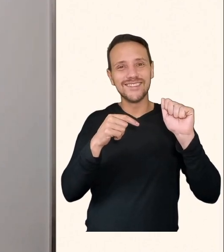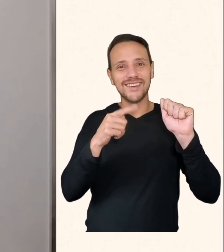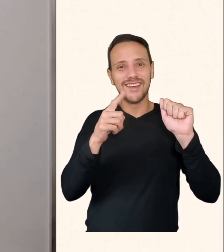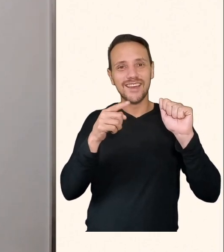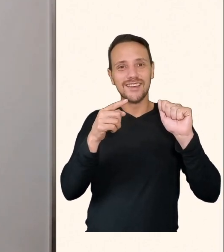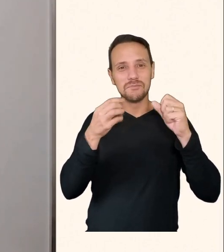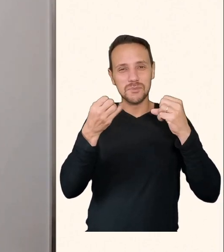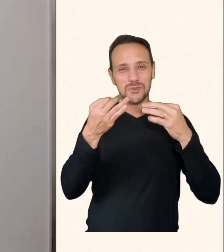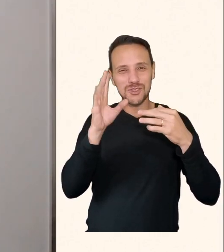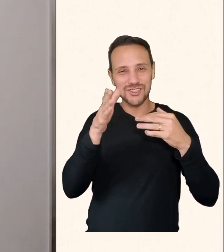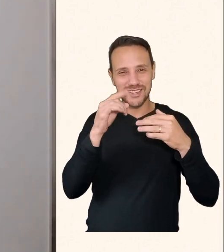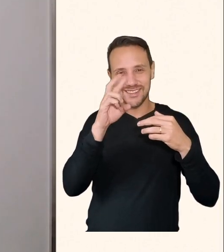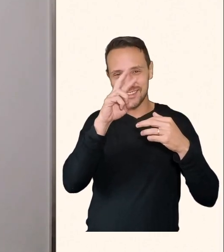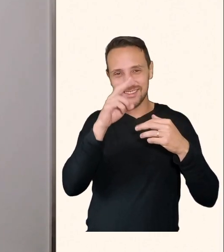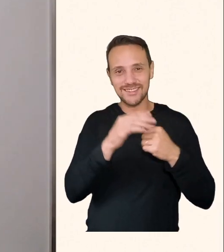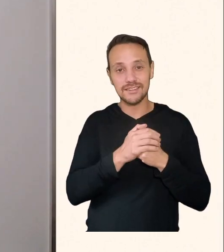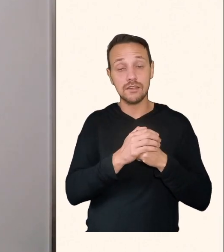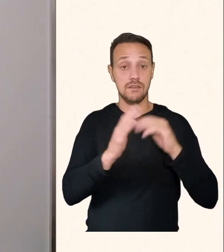diferente é o